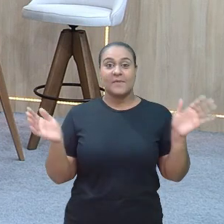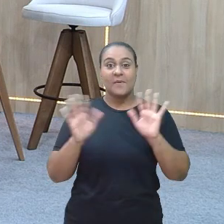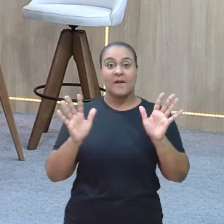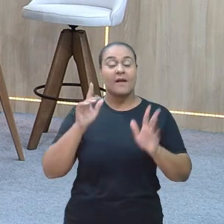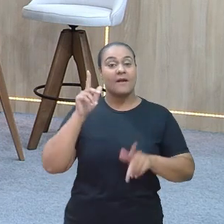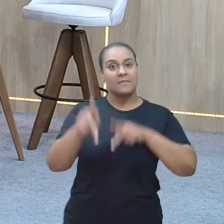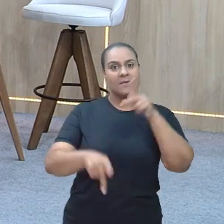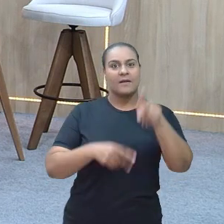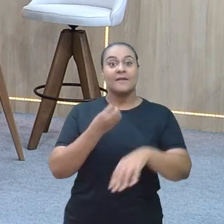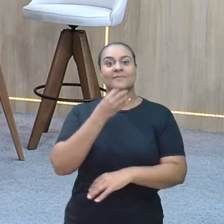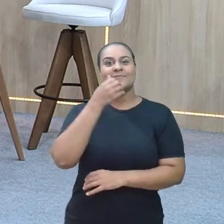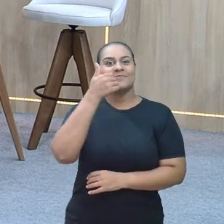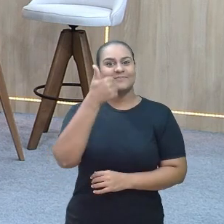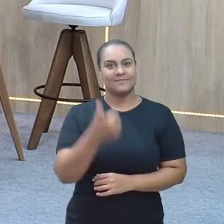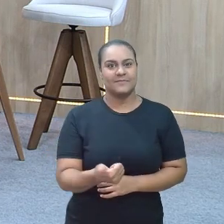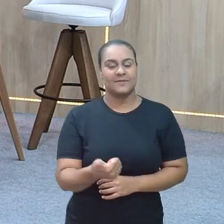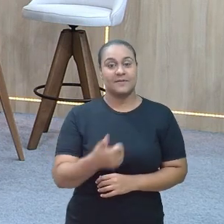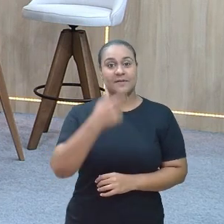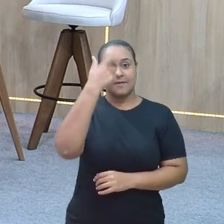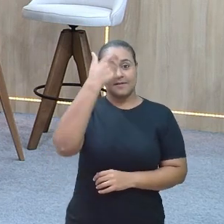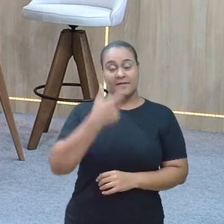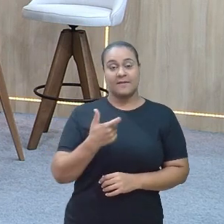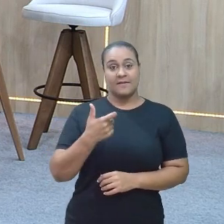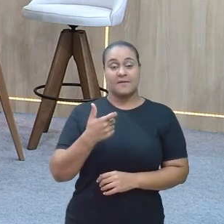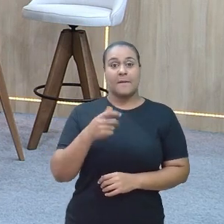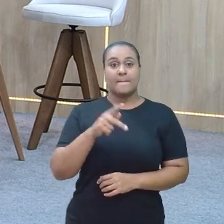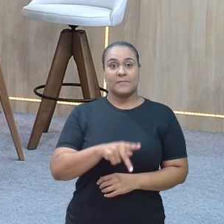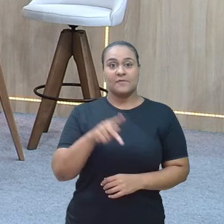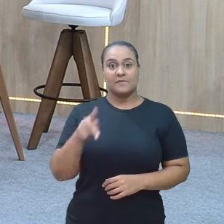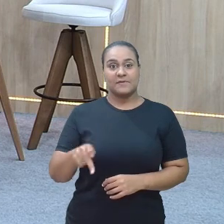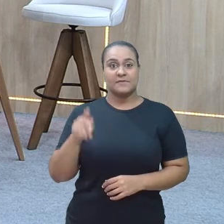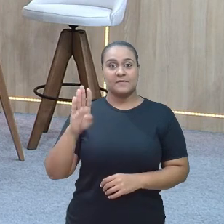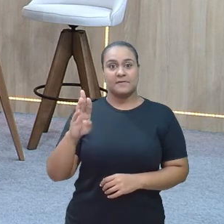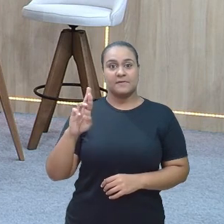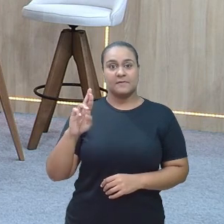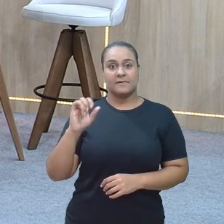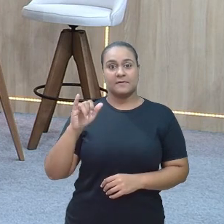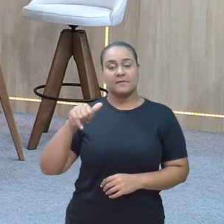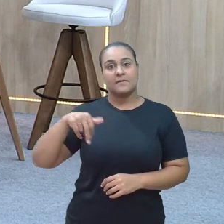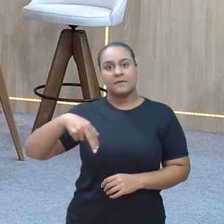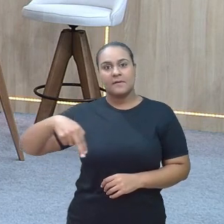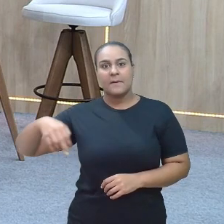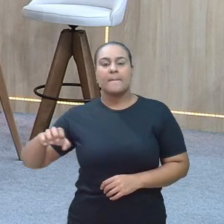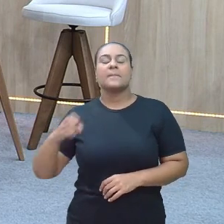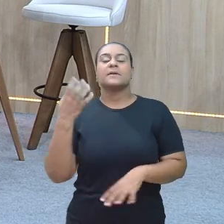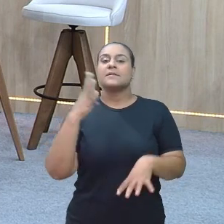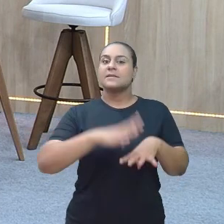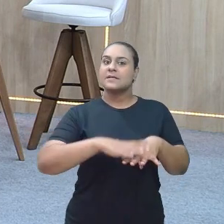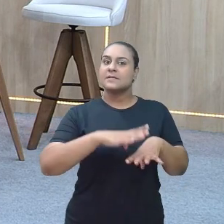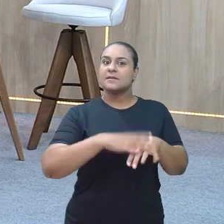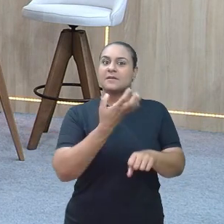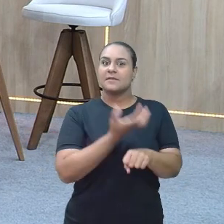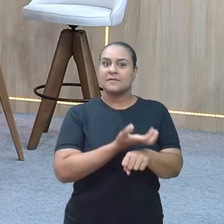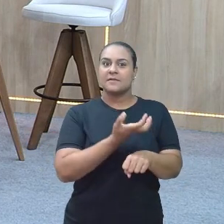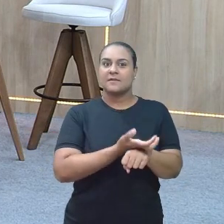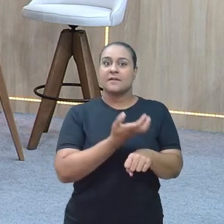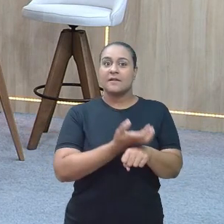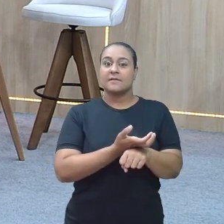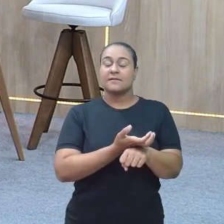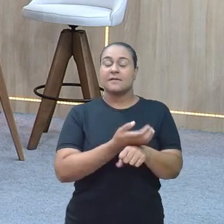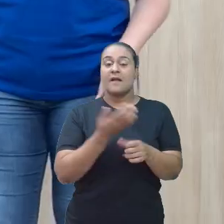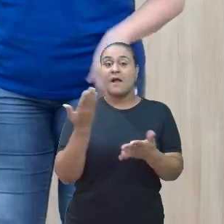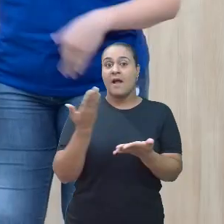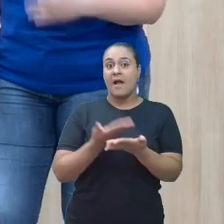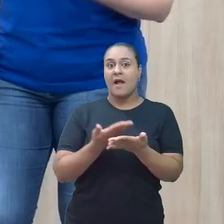Olá pessoal, tudo bem? Eu me chamo Brene Mourão, sou professora de matemática e a nossa aula de agora vai para os 6º anos.